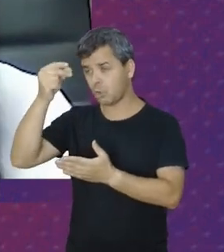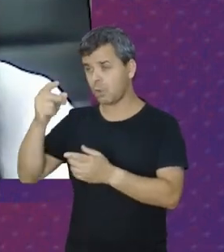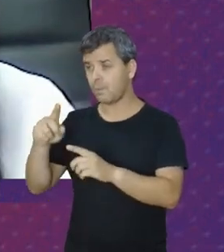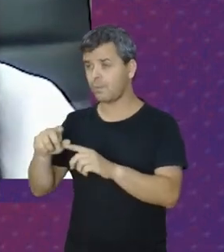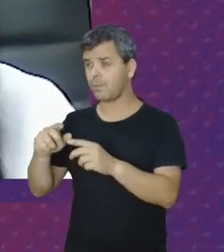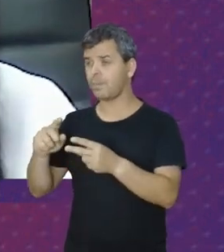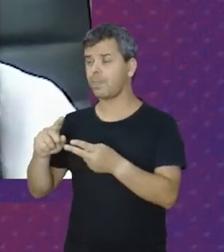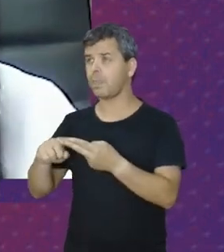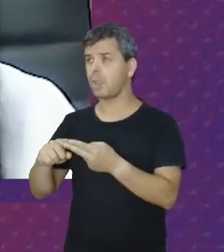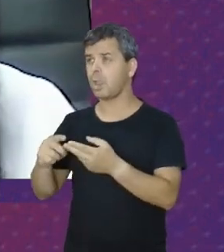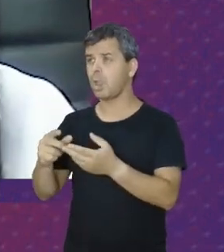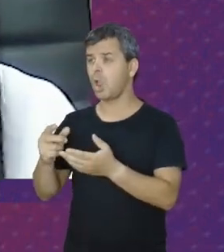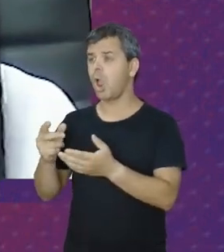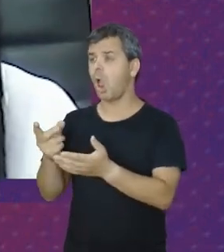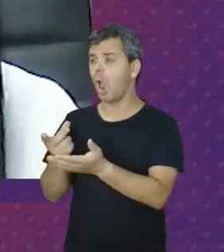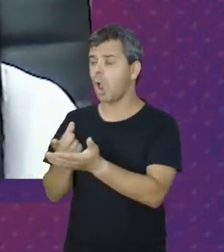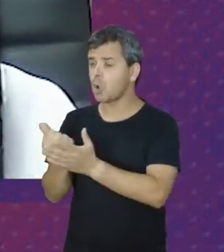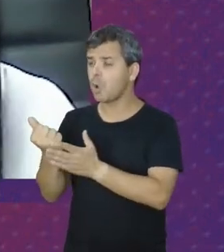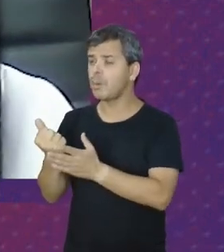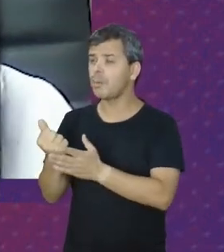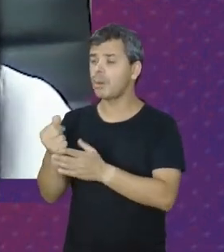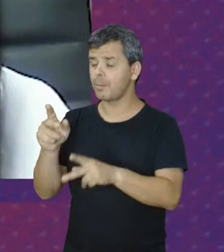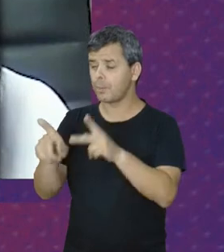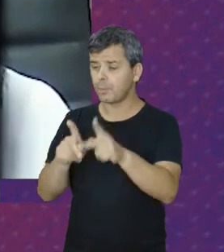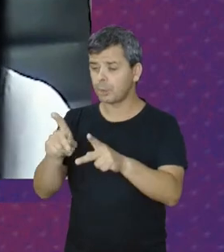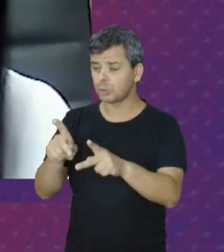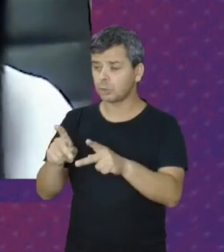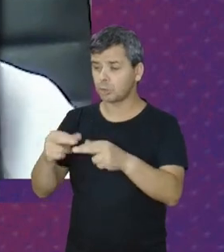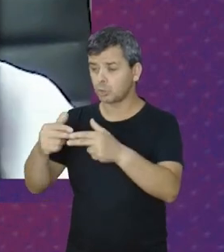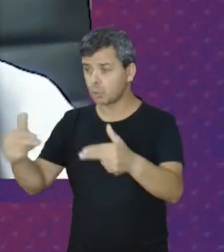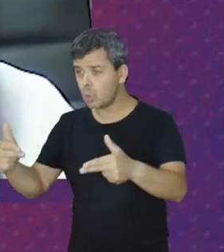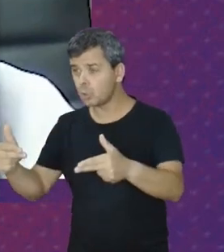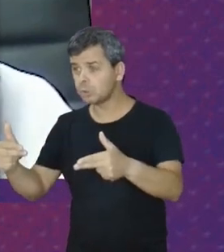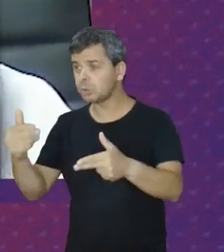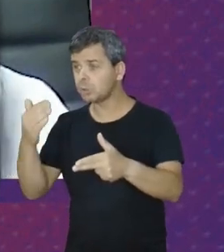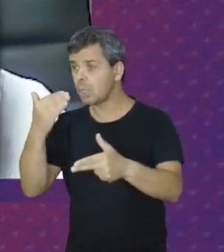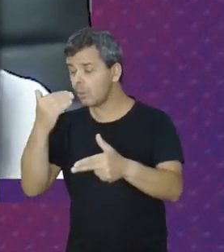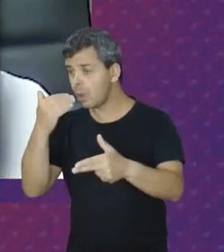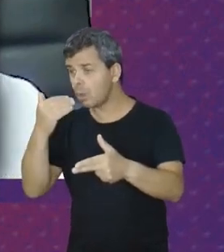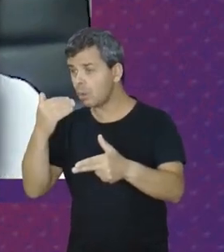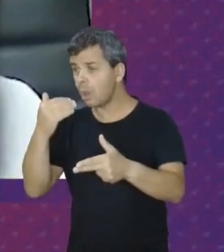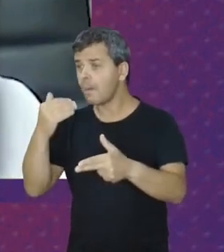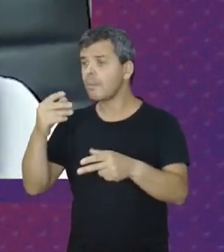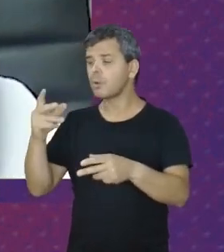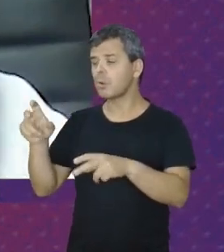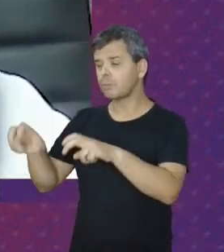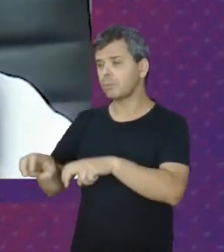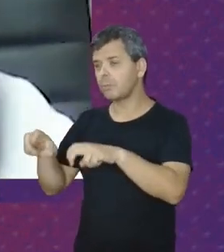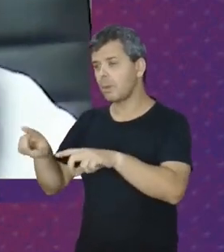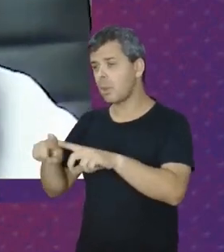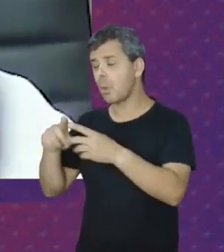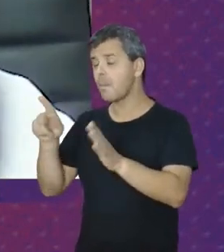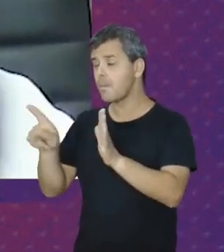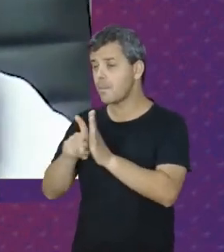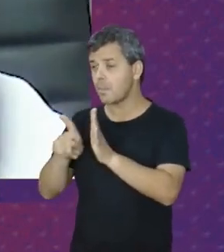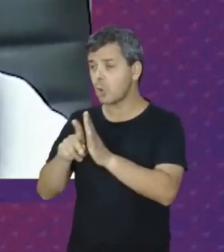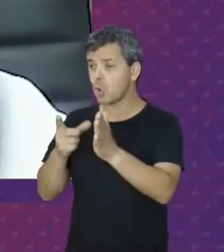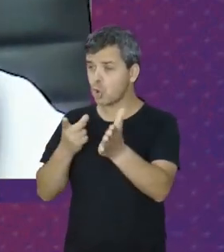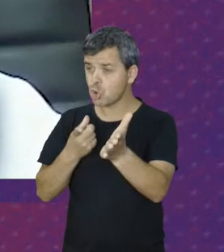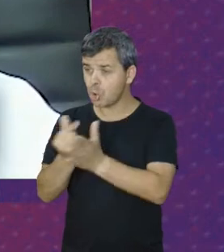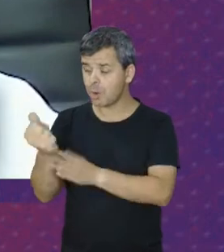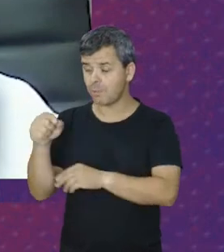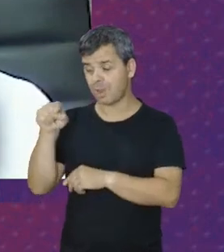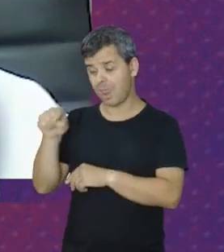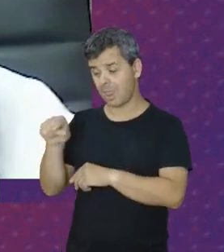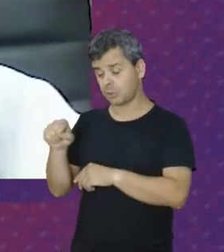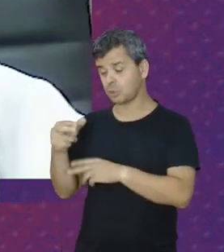compra pela população de produtos da agricultura familiar. E os próprios governos estaduais adquiriam esses produtos, e